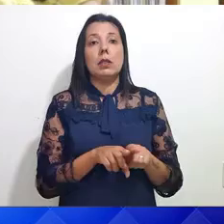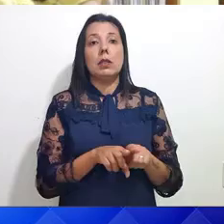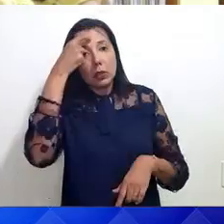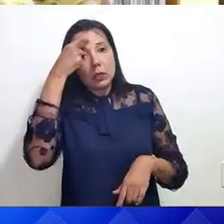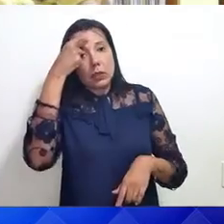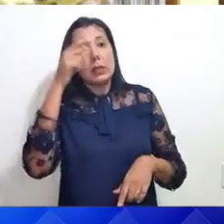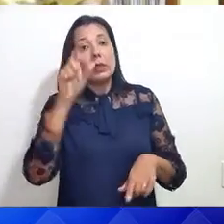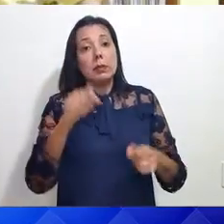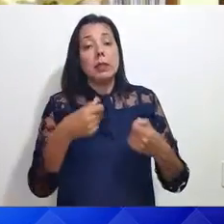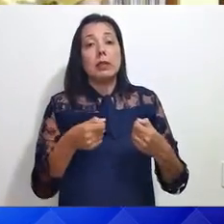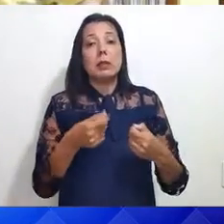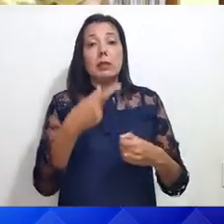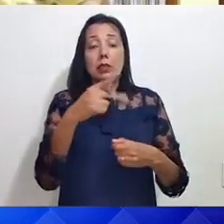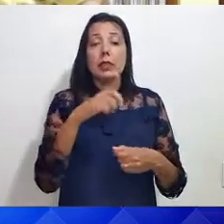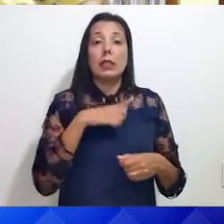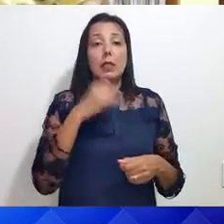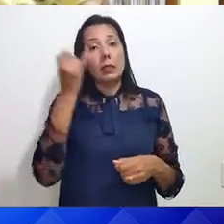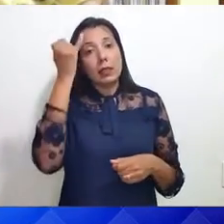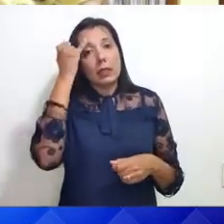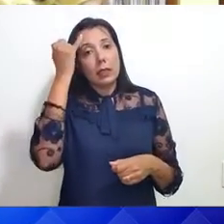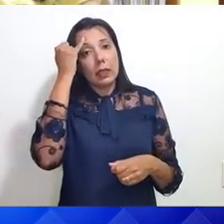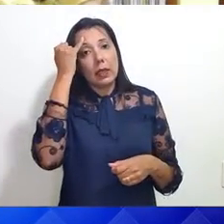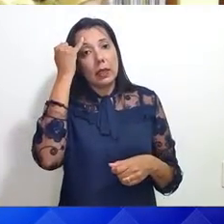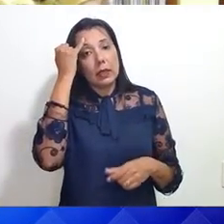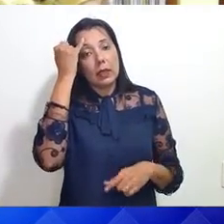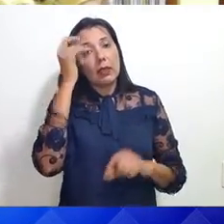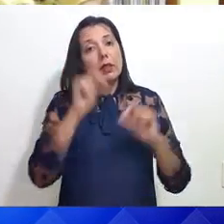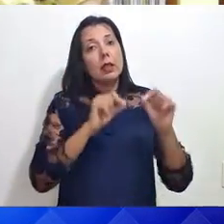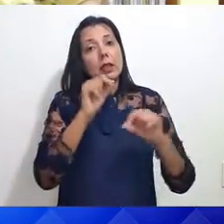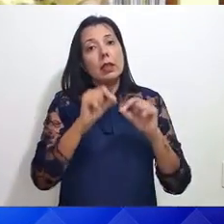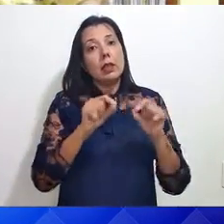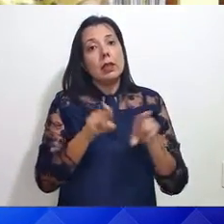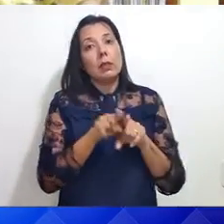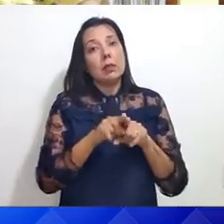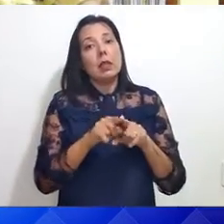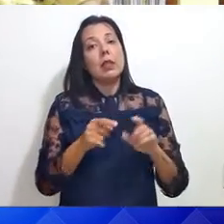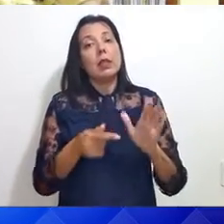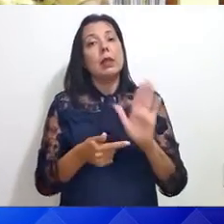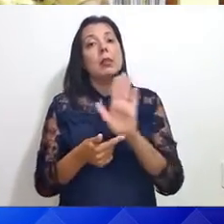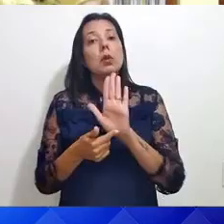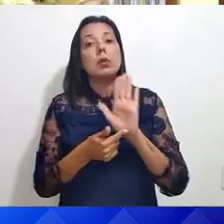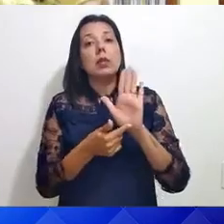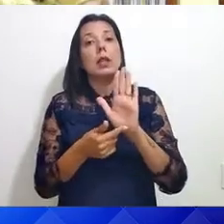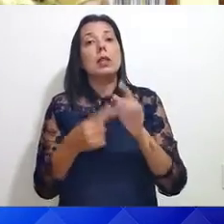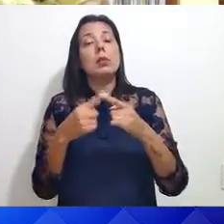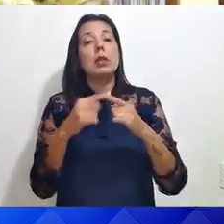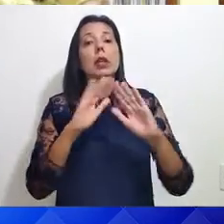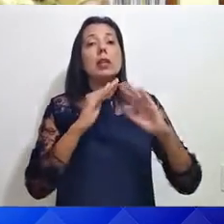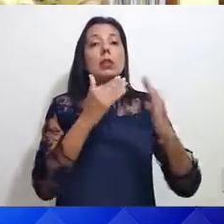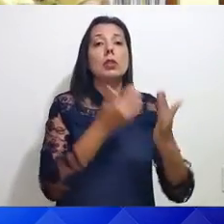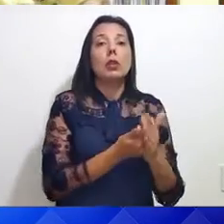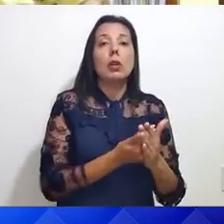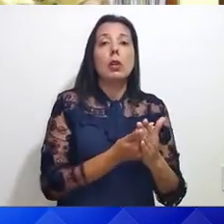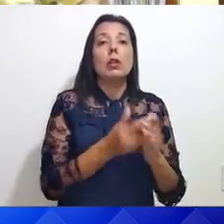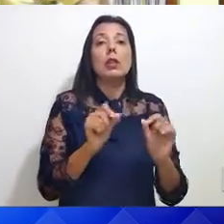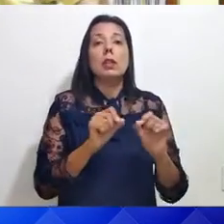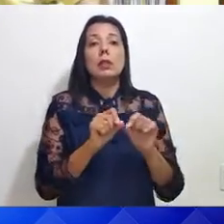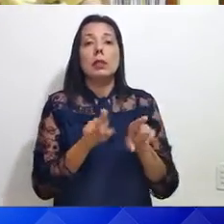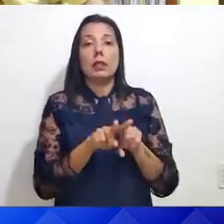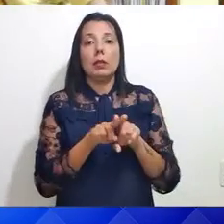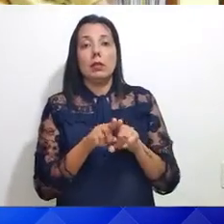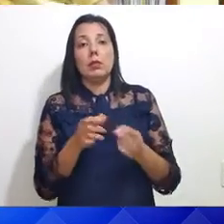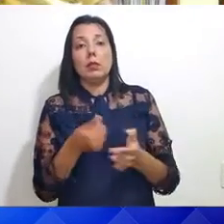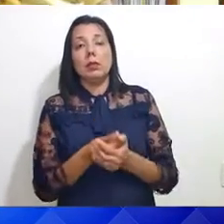para vocês terem ideia, por que é que isso fica velado? Por que é que a escola é quem geralmente, né,